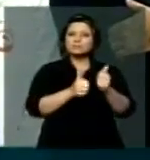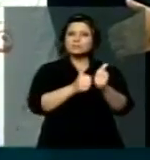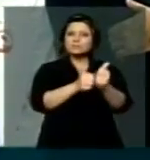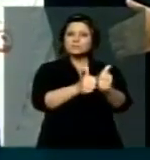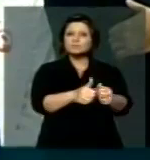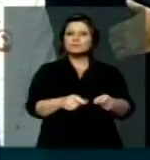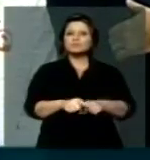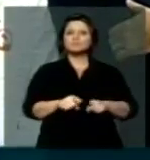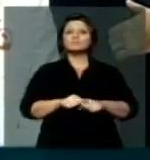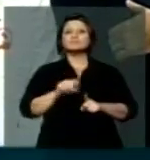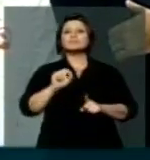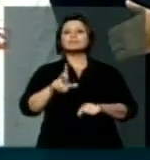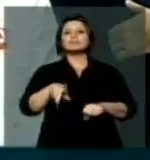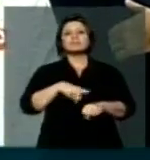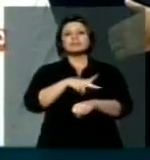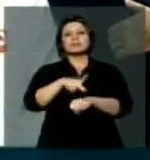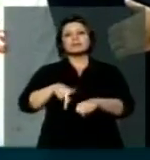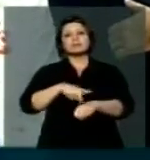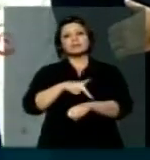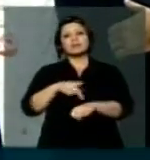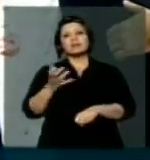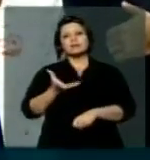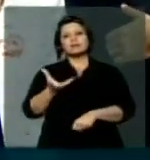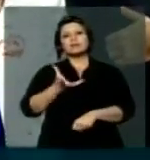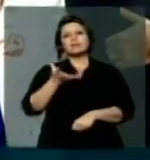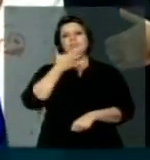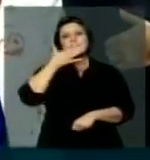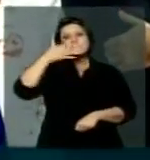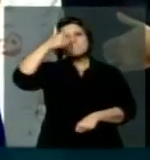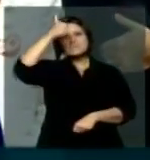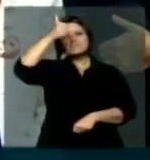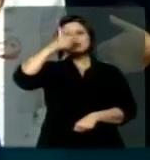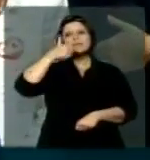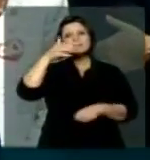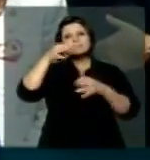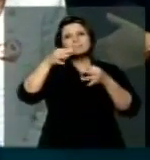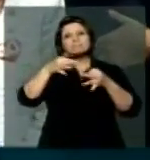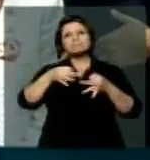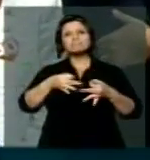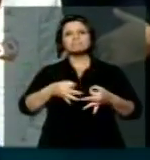Sigamos a caminhada de quem quer um país melhor, um país mais justo,